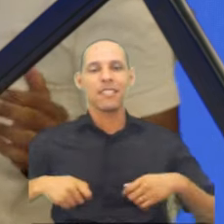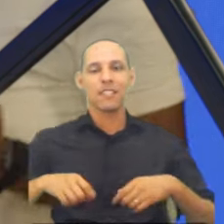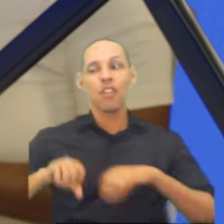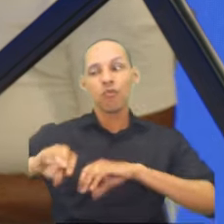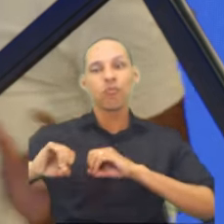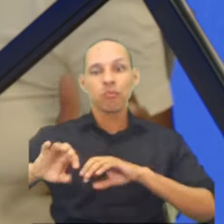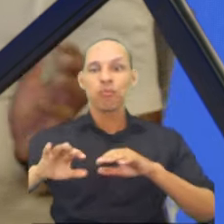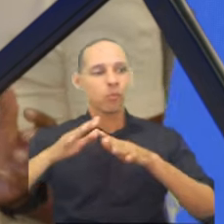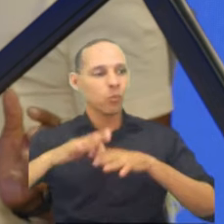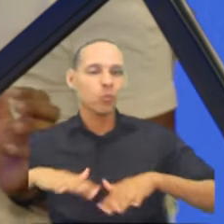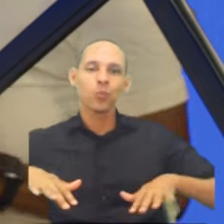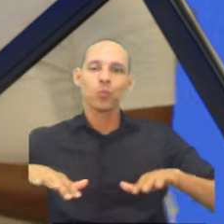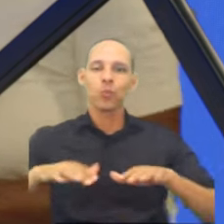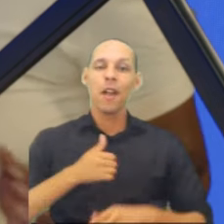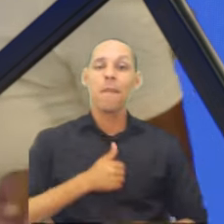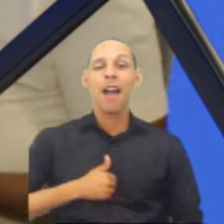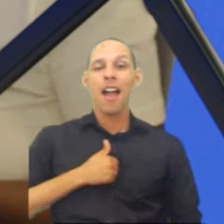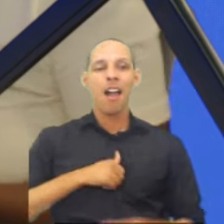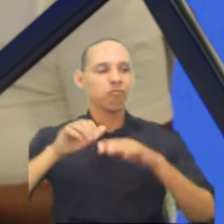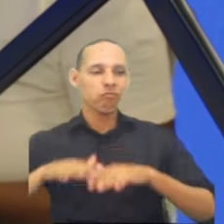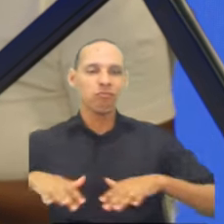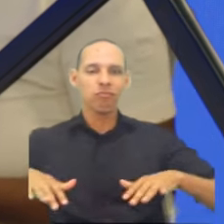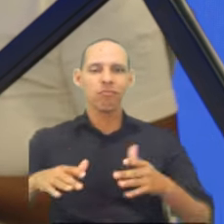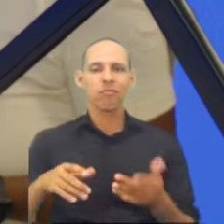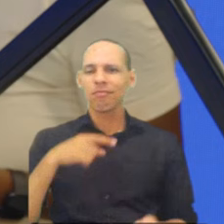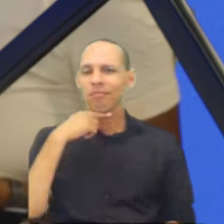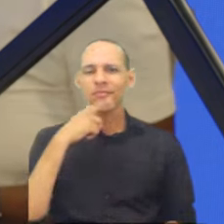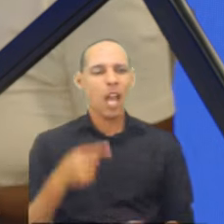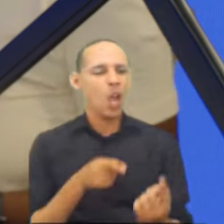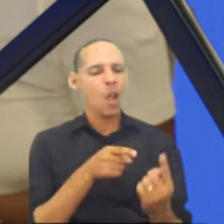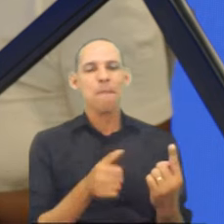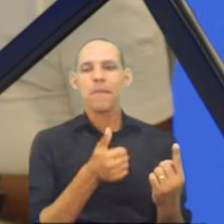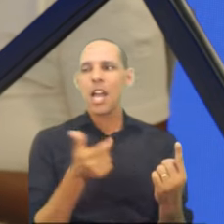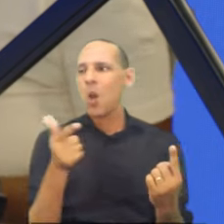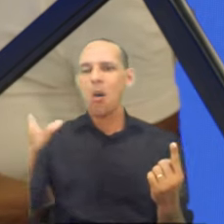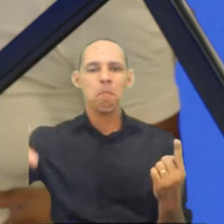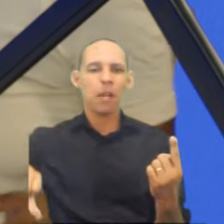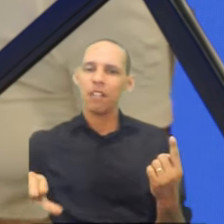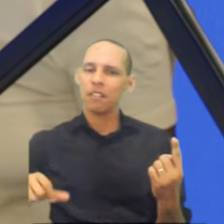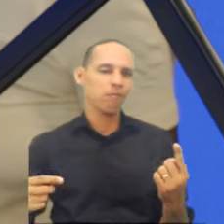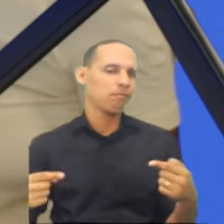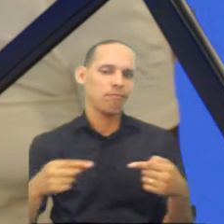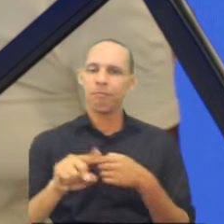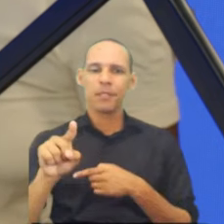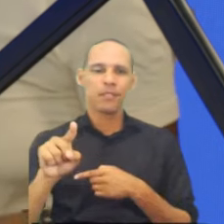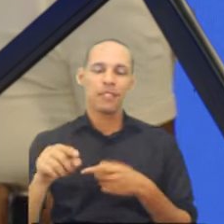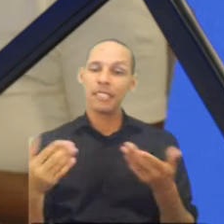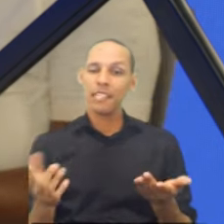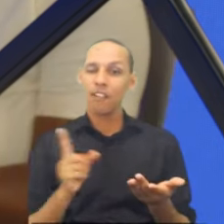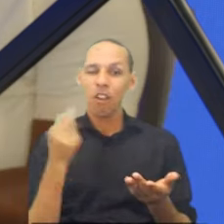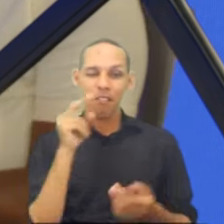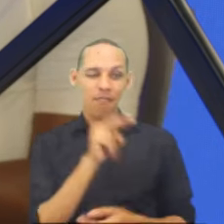bem a educação ela é coletiva o bem-estar tem que ser coletivo não adianta um estar bem se todos os outros não estão